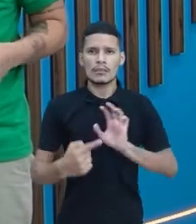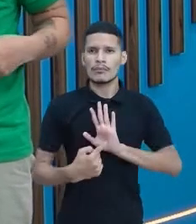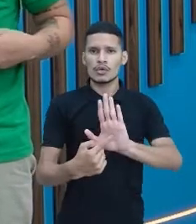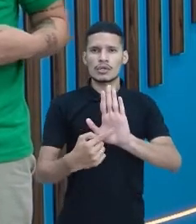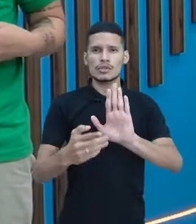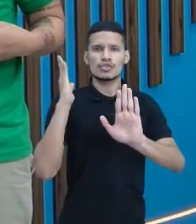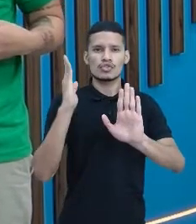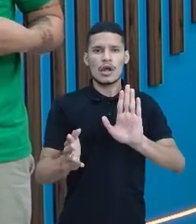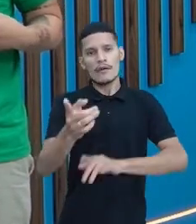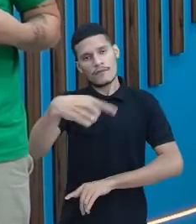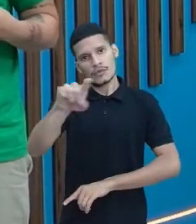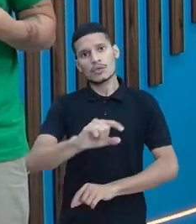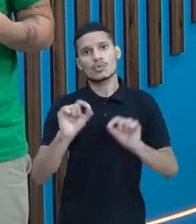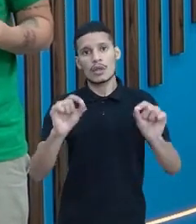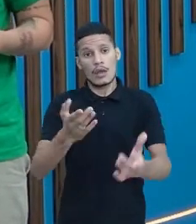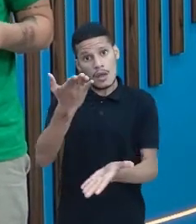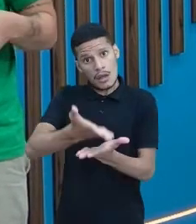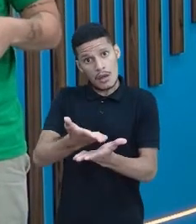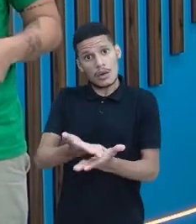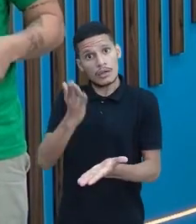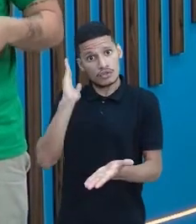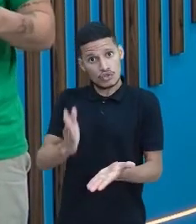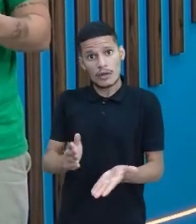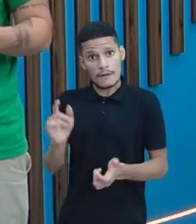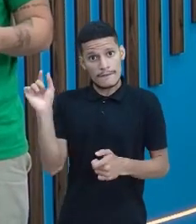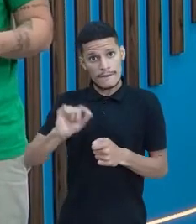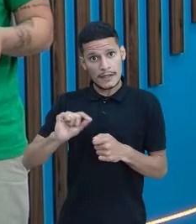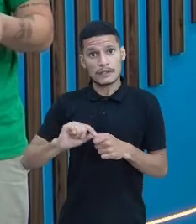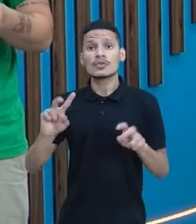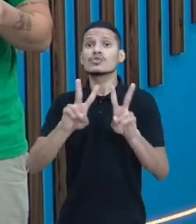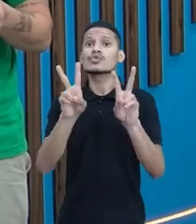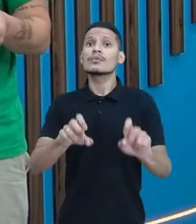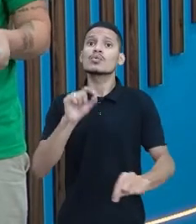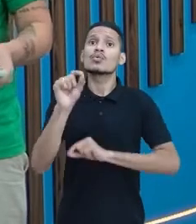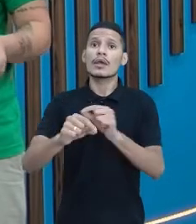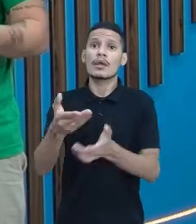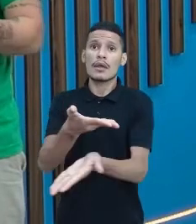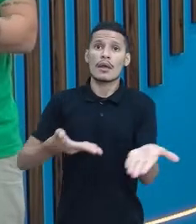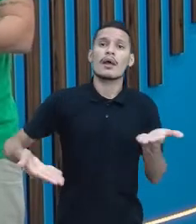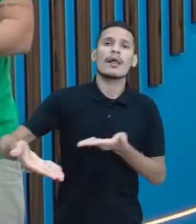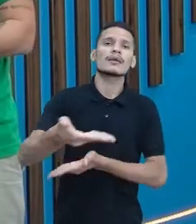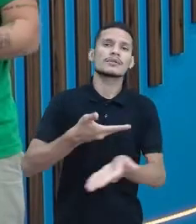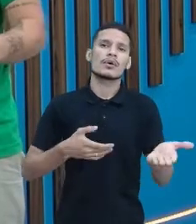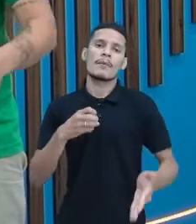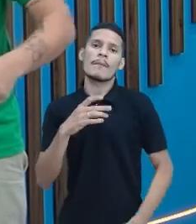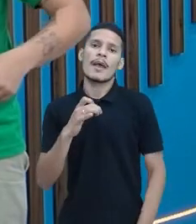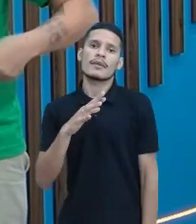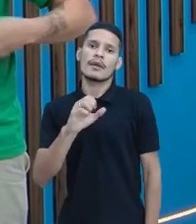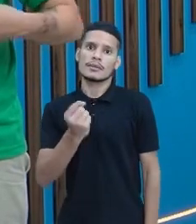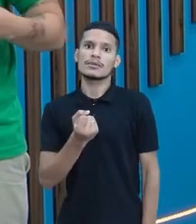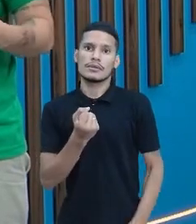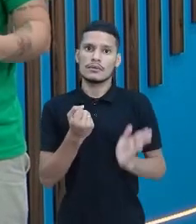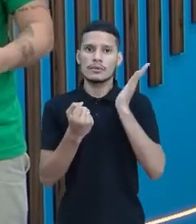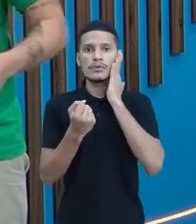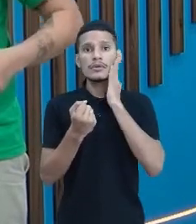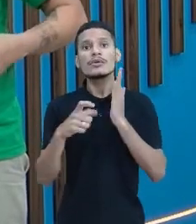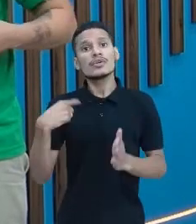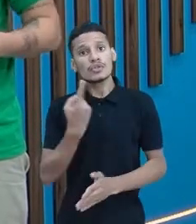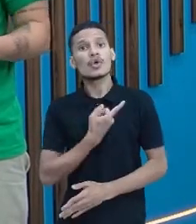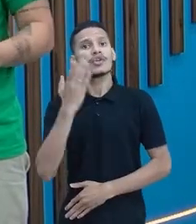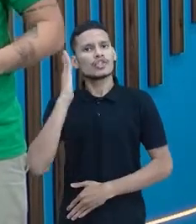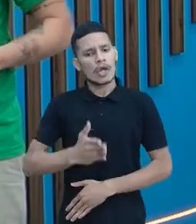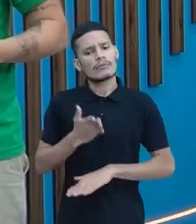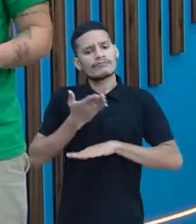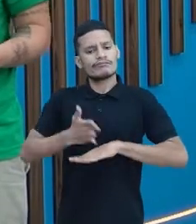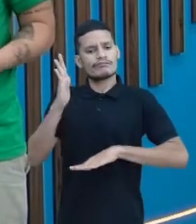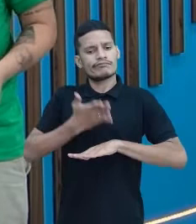aí é a aula que a gente fez aqui, especificamente sobre relações métricas. A gente foi fazendo de maneira mais